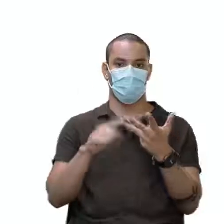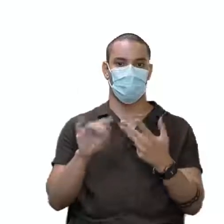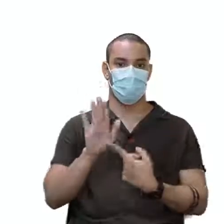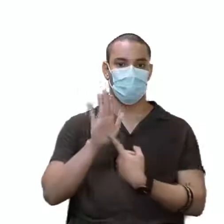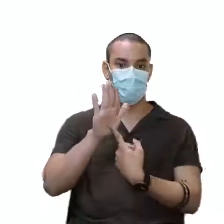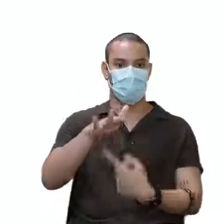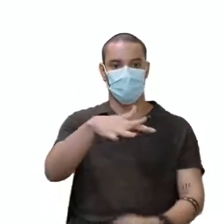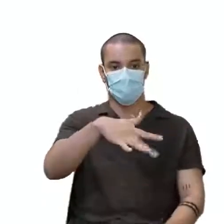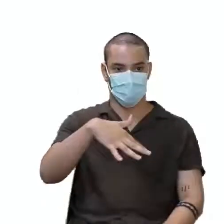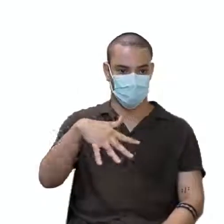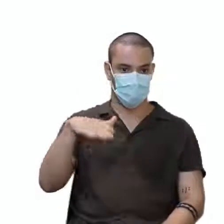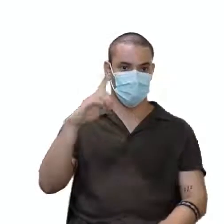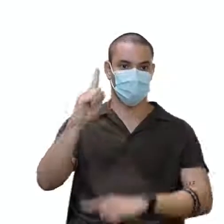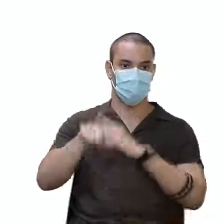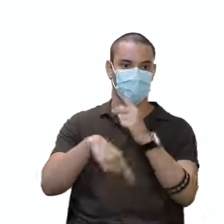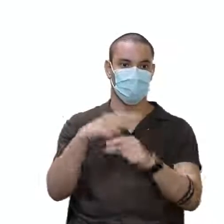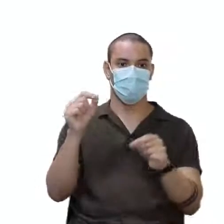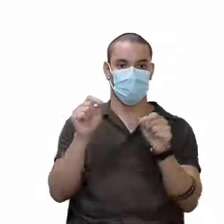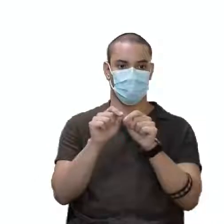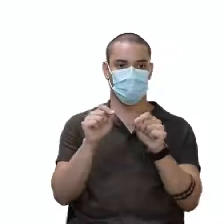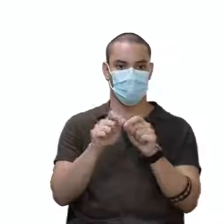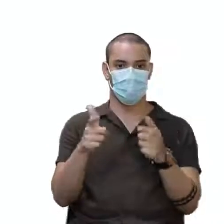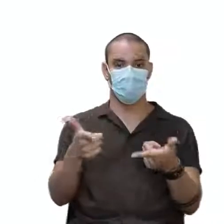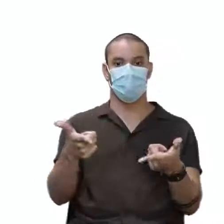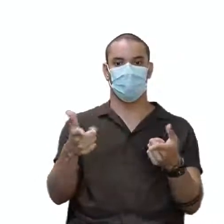exposição de ambientes após uma